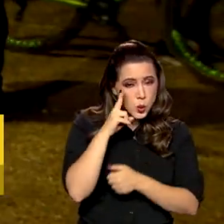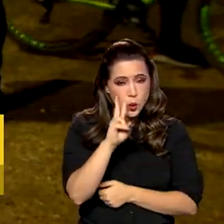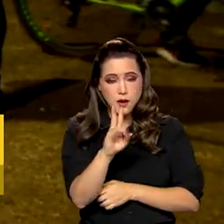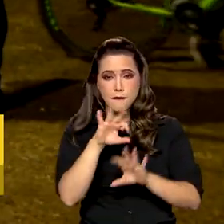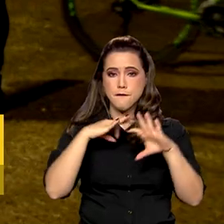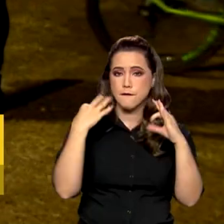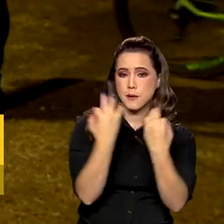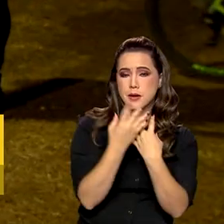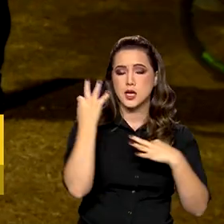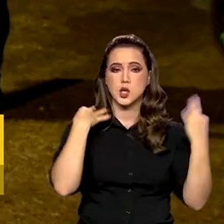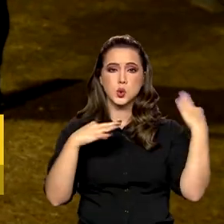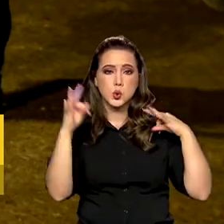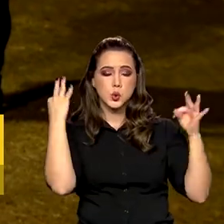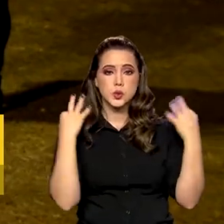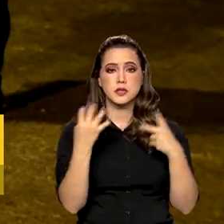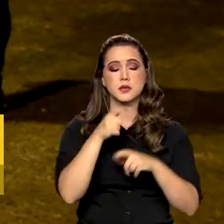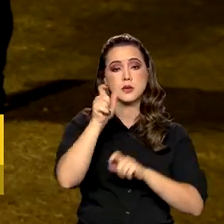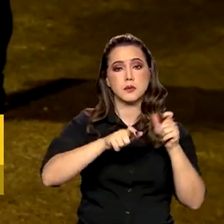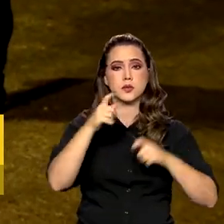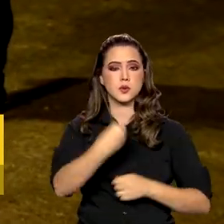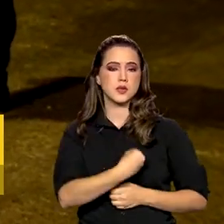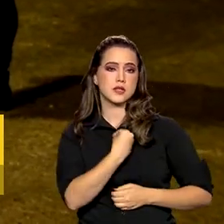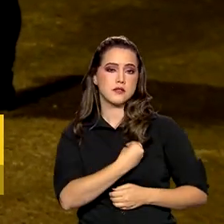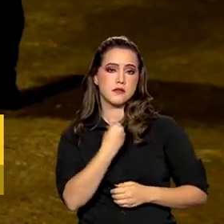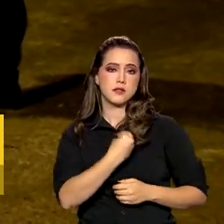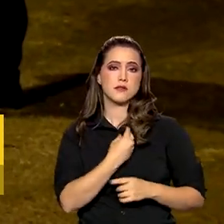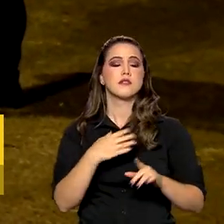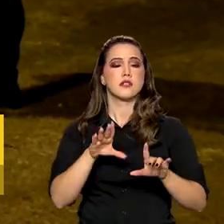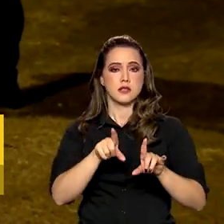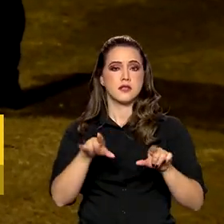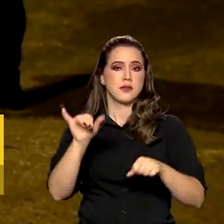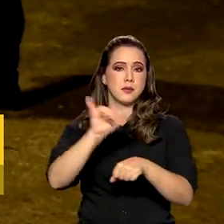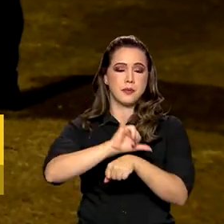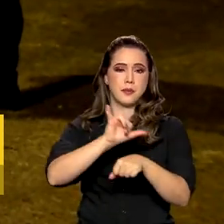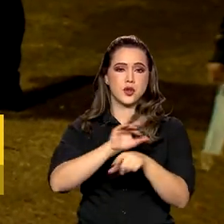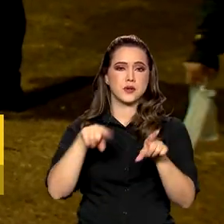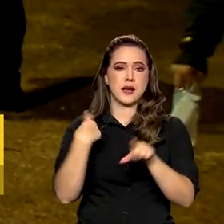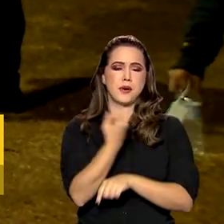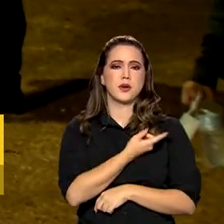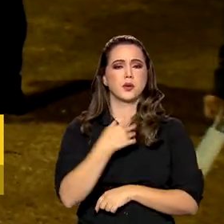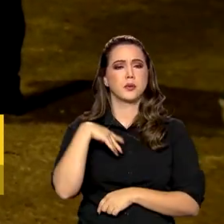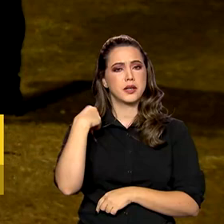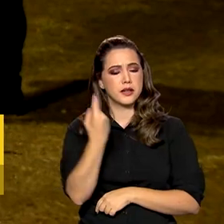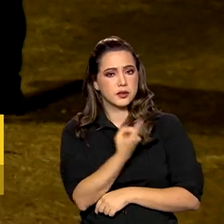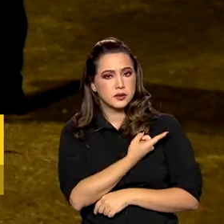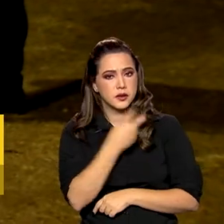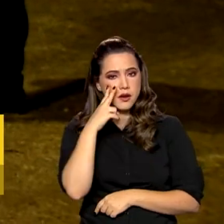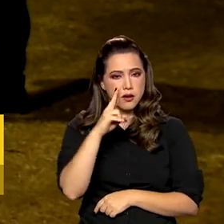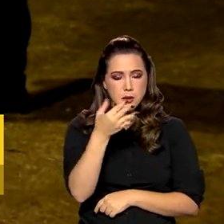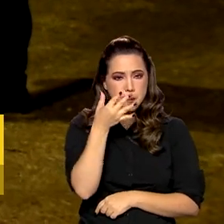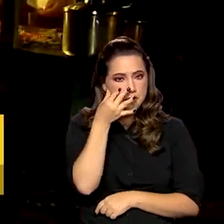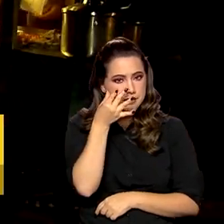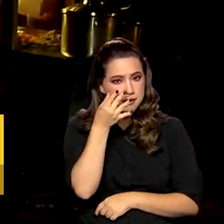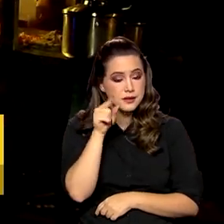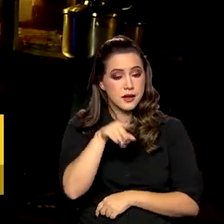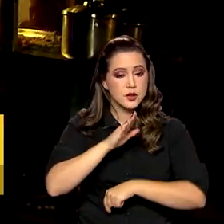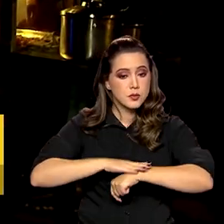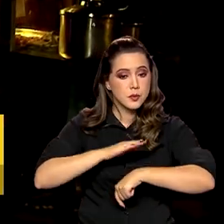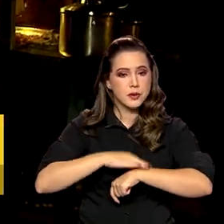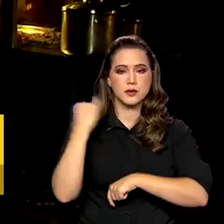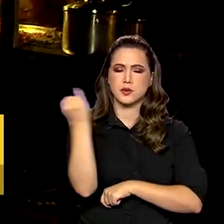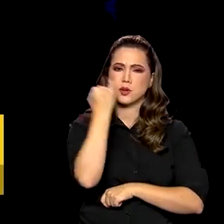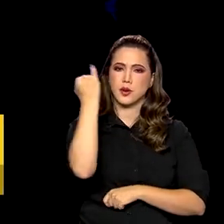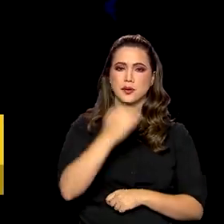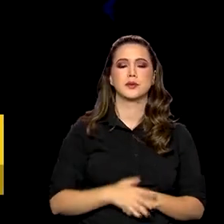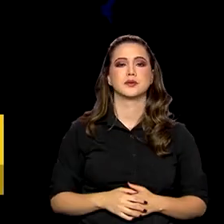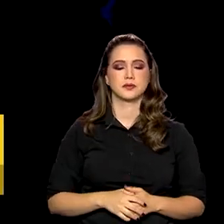famílias, turistas e moradores da capital que fizeram questão de presenciar esse momento histórico. Abriu com muita chave